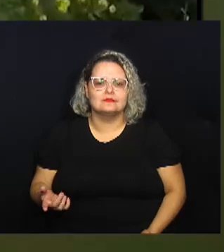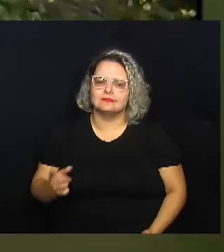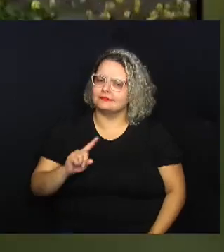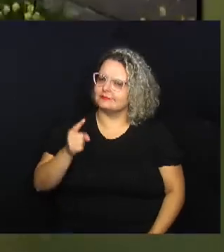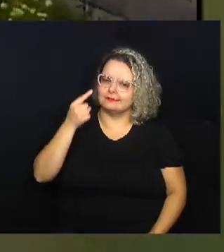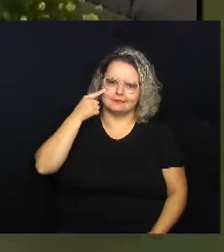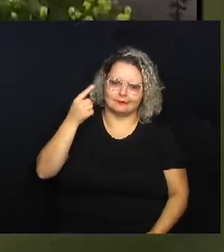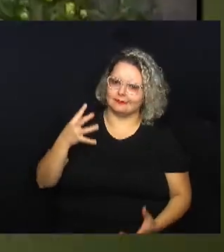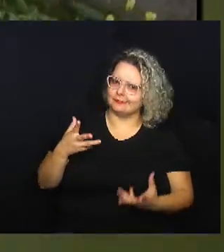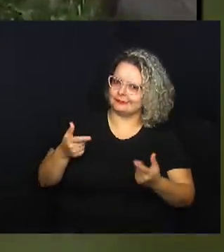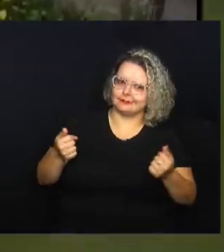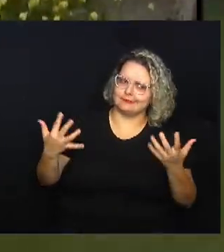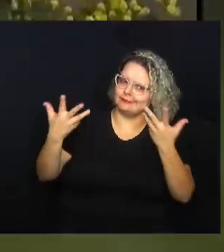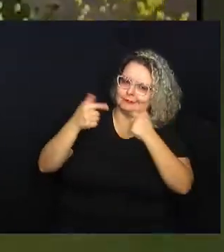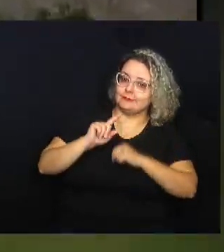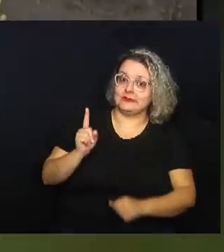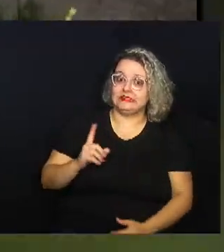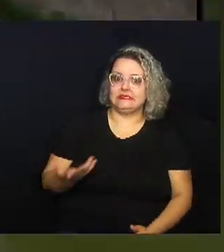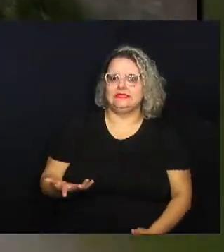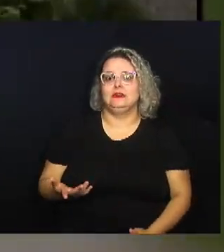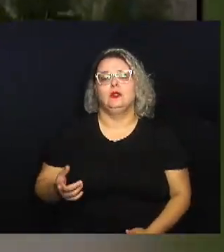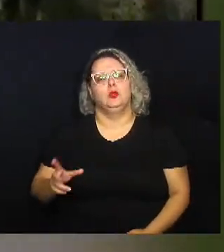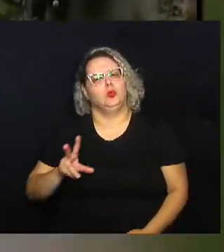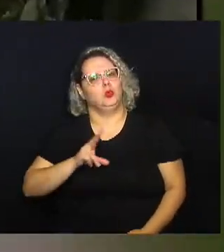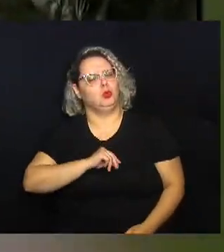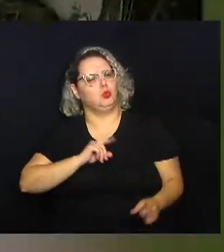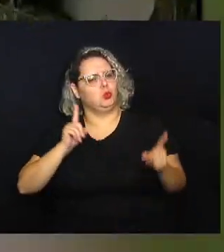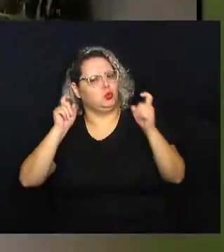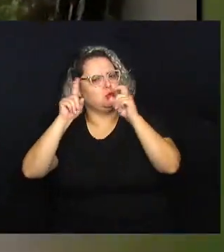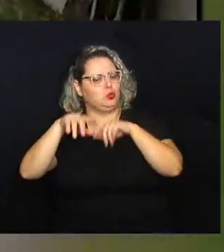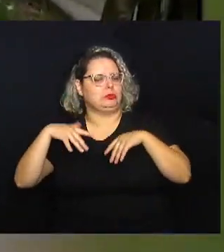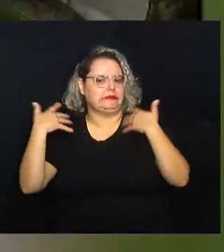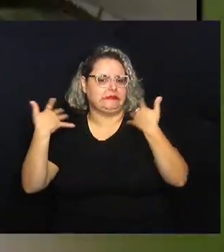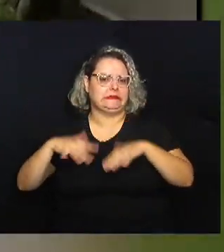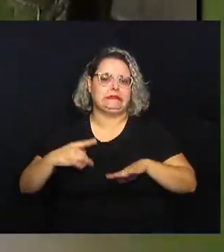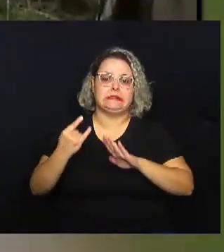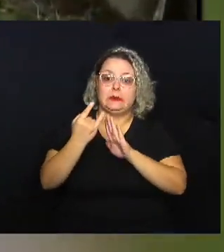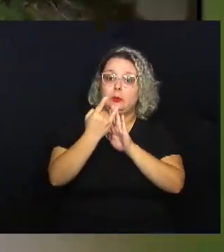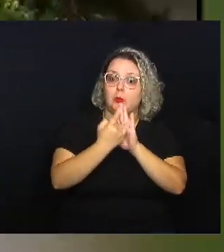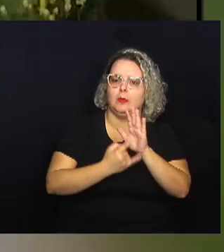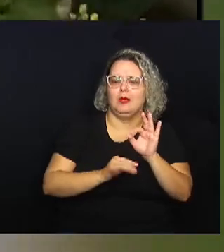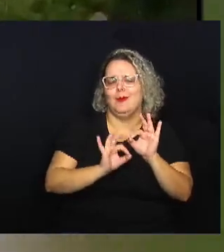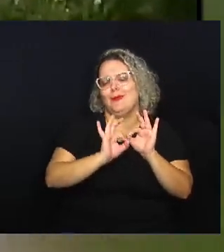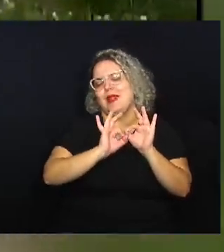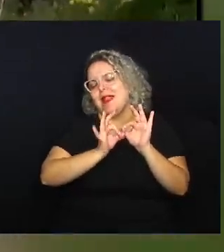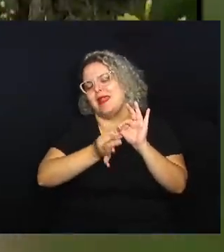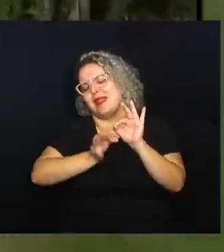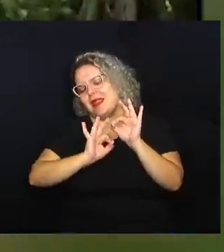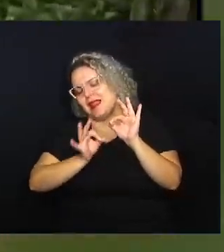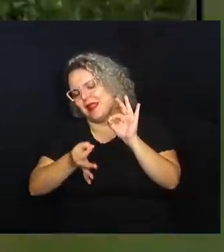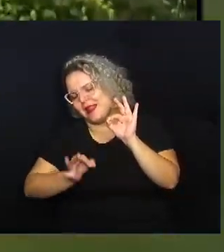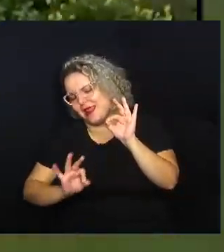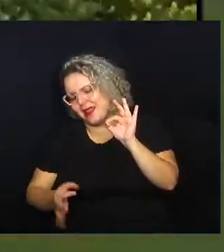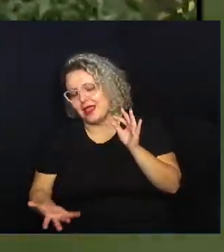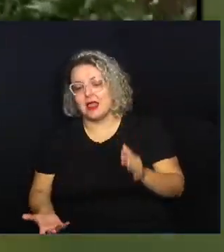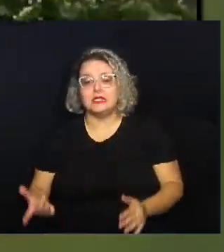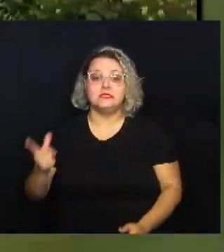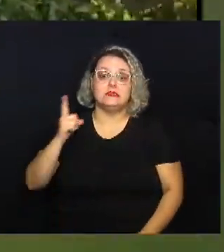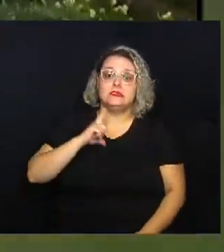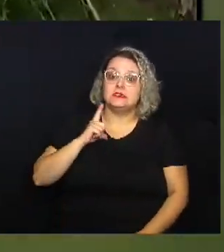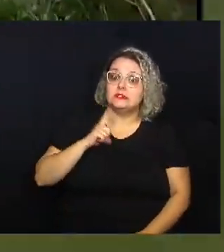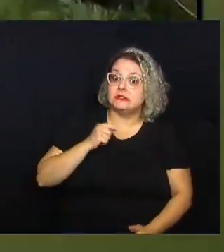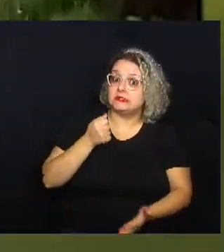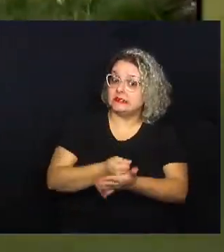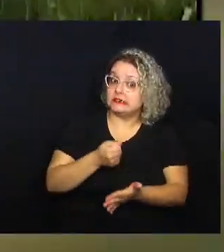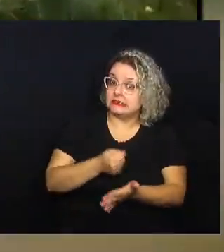que tudo são flores foi um grande desafio Porque tem uma documentação enorme né Tem uma